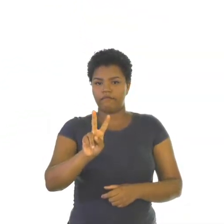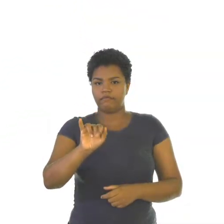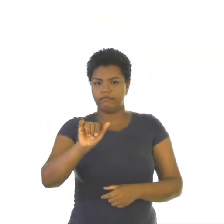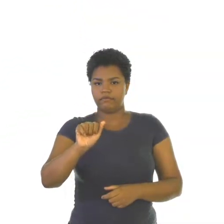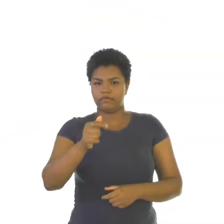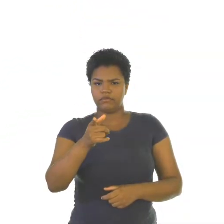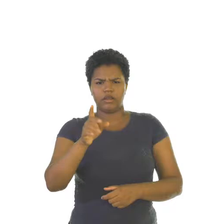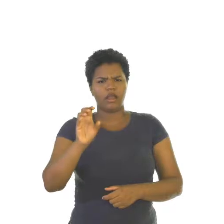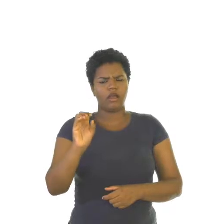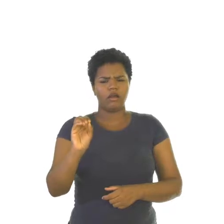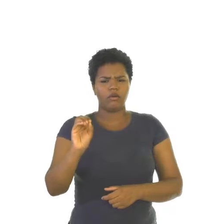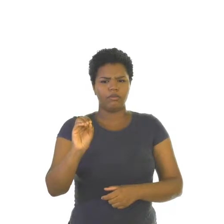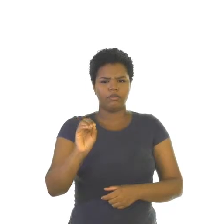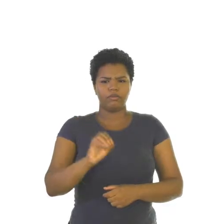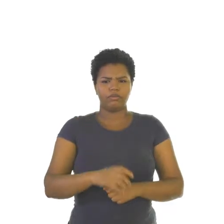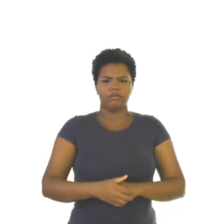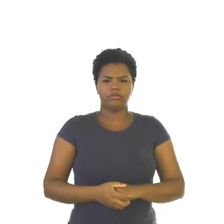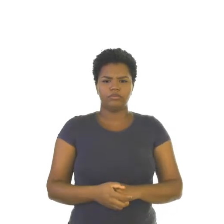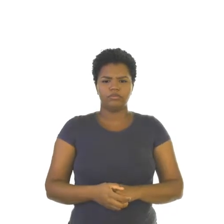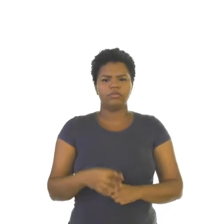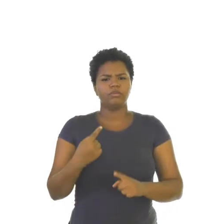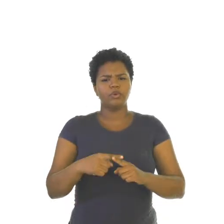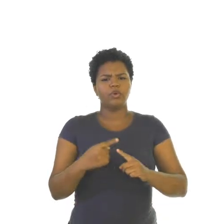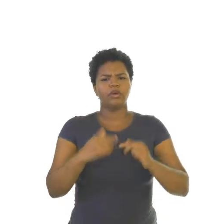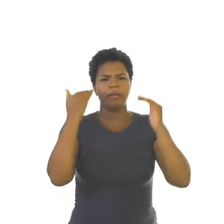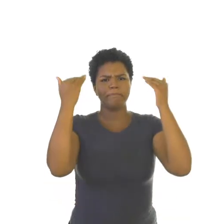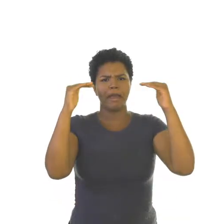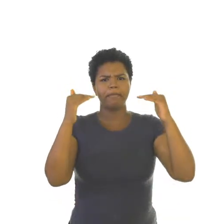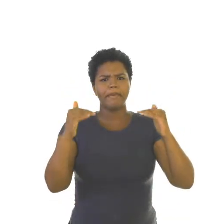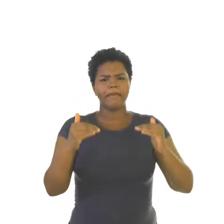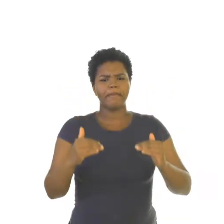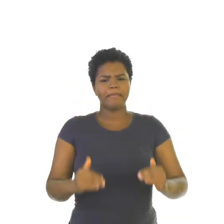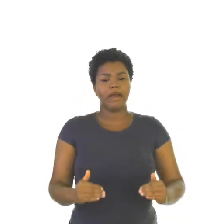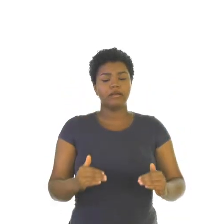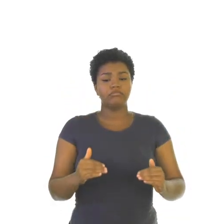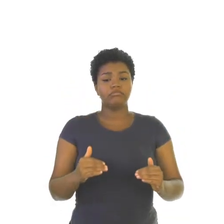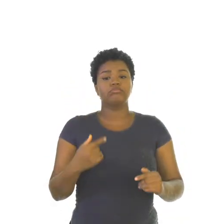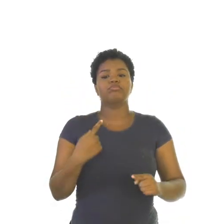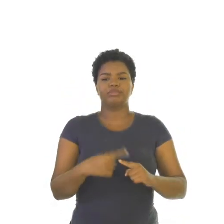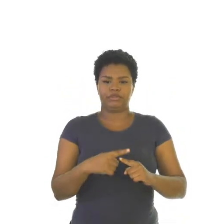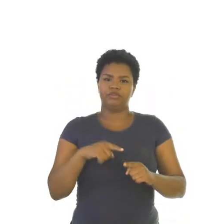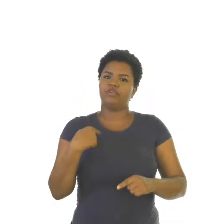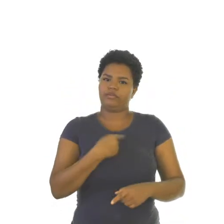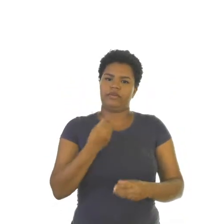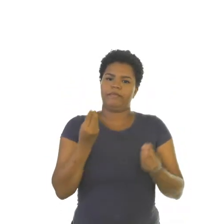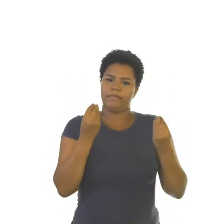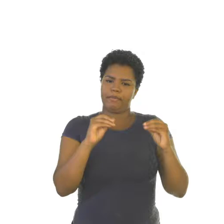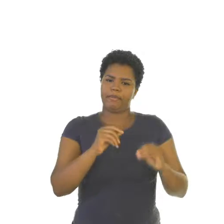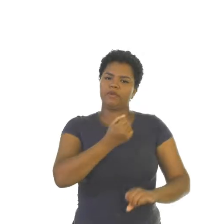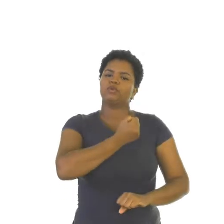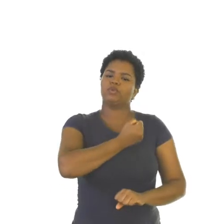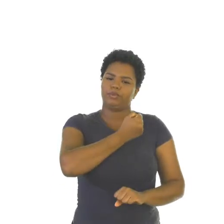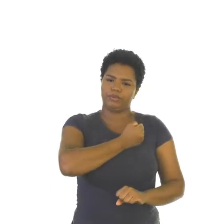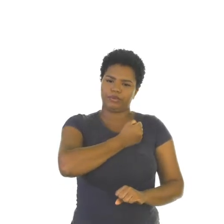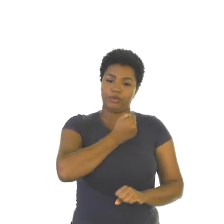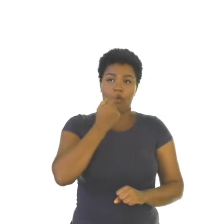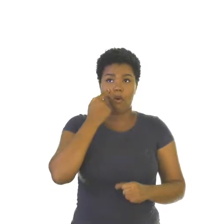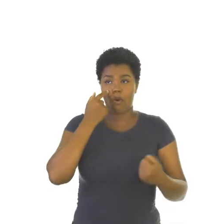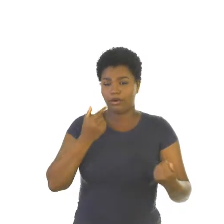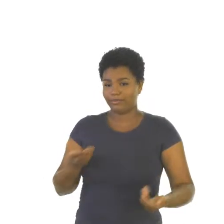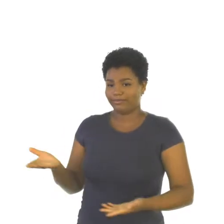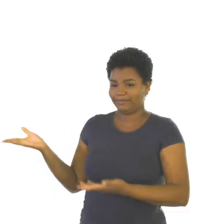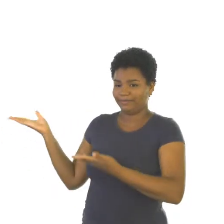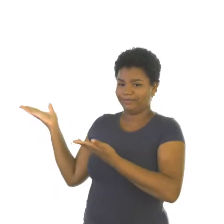que está aqui nessa ordem? Porque nós vamos enumerar. Olha aí, acompanha comigo na